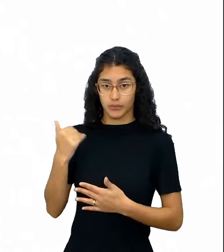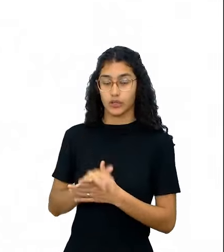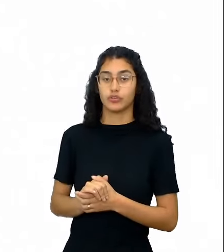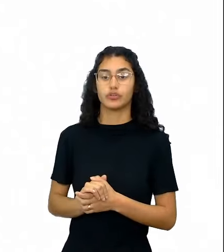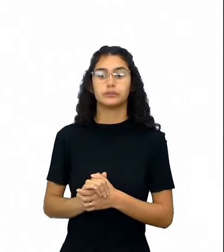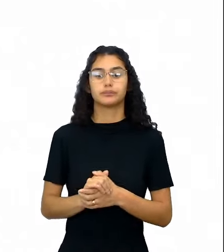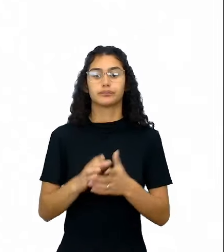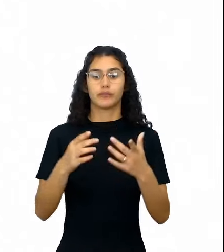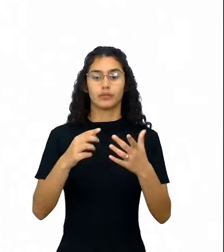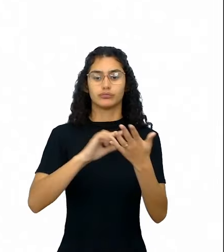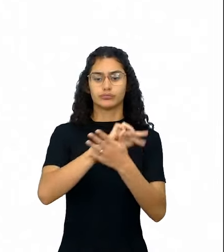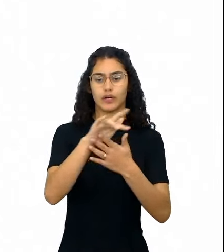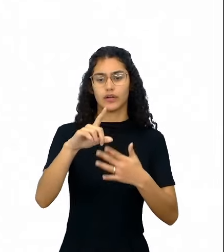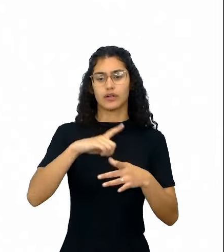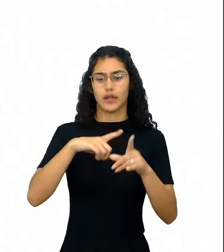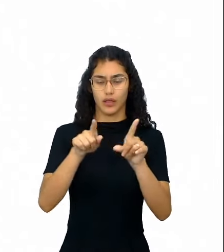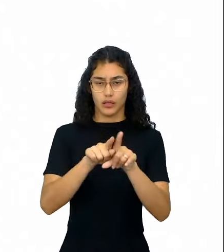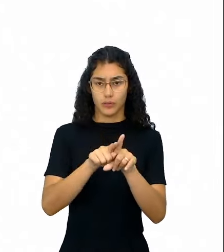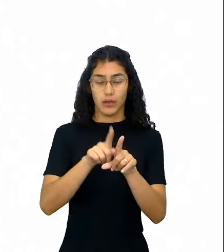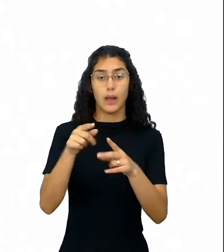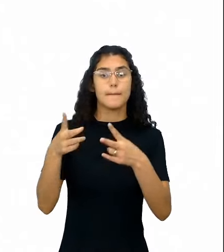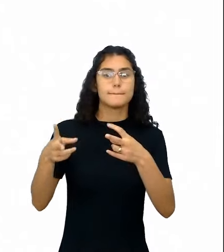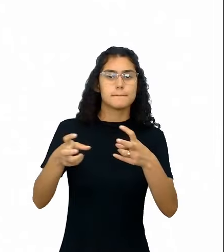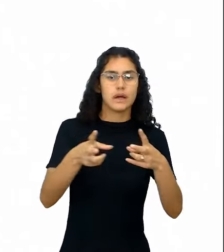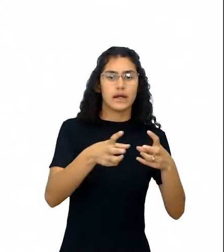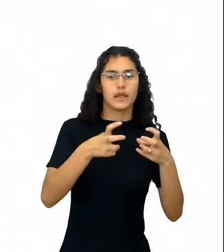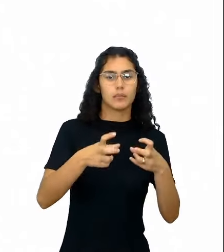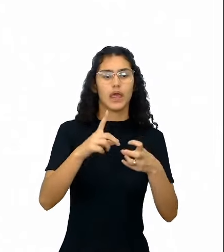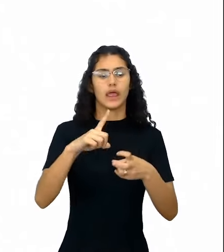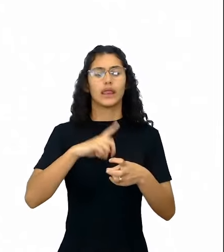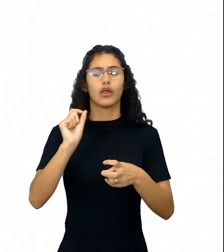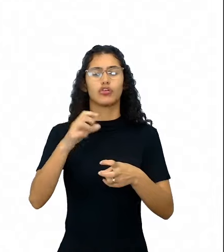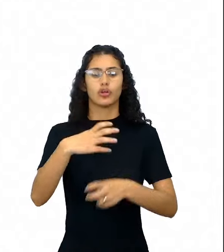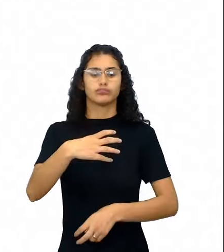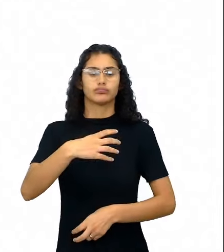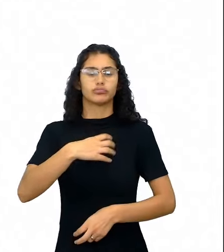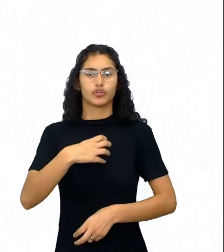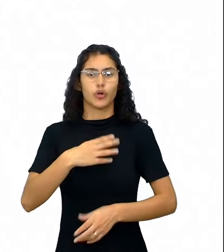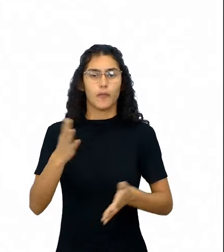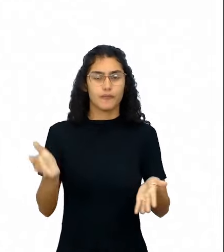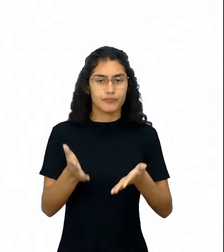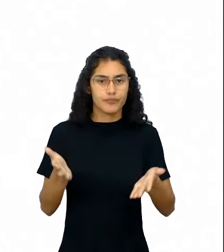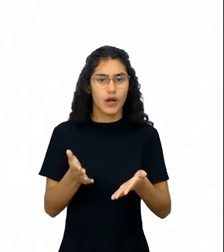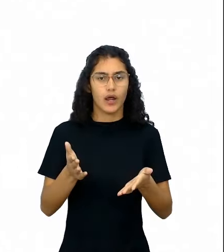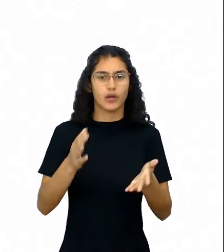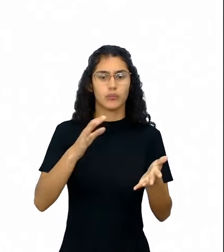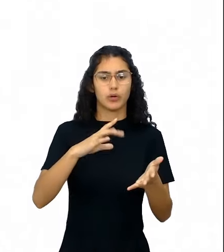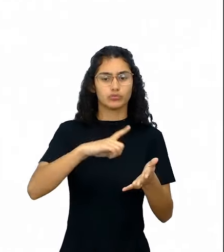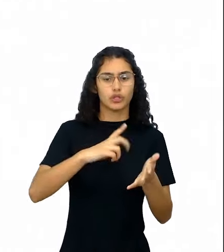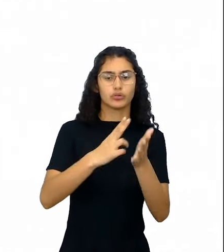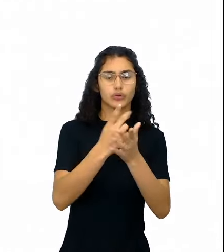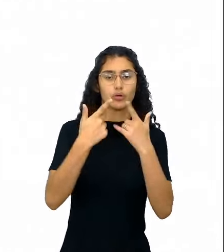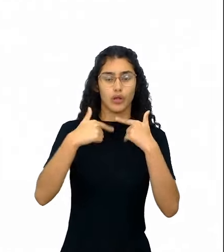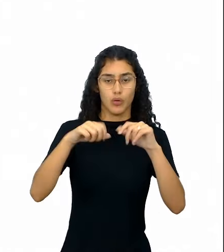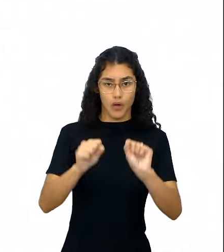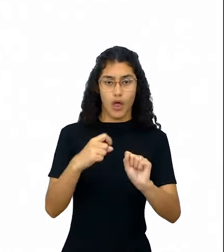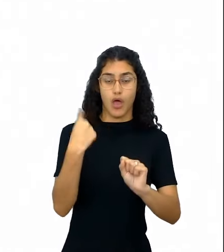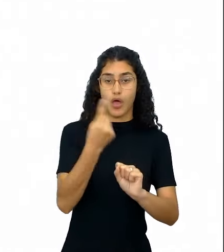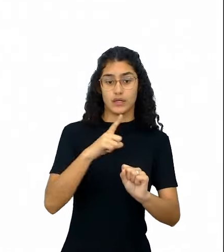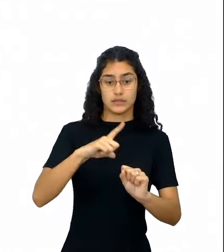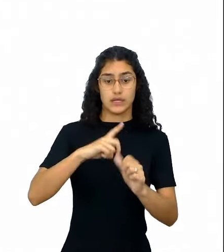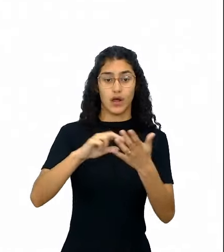Ironia, eufemismo e outros. Então, analisar os efeitos de sentidos provocados pelo uso das figuras de linguagem. Então, nós temos,